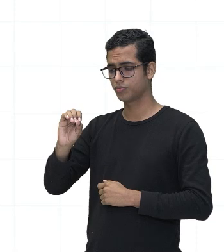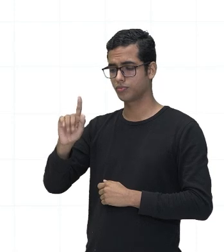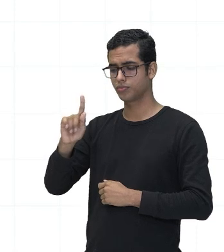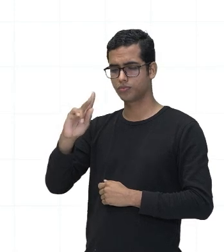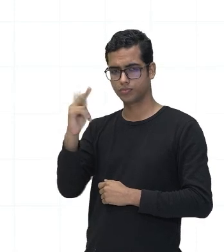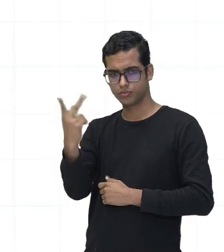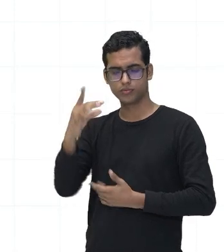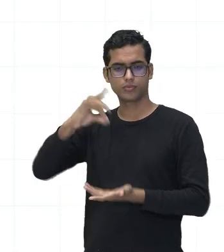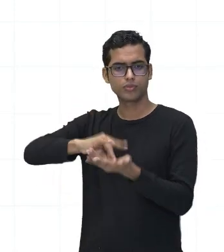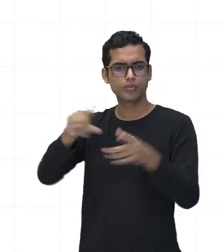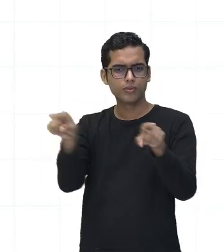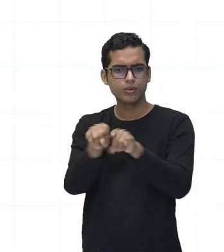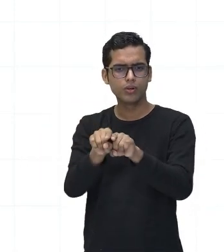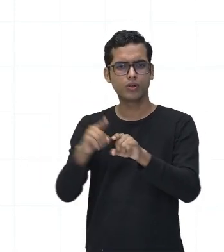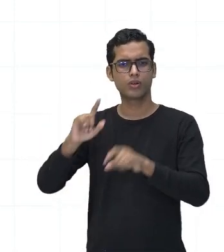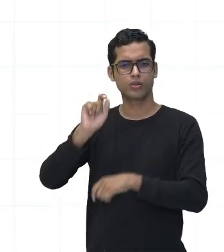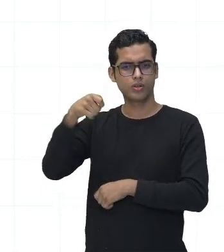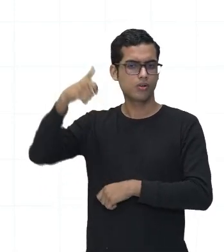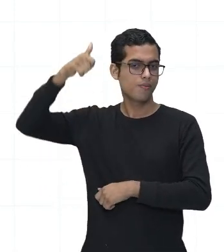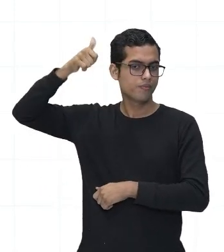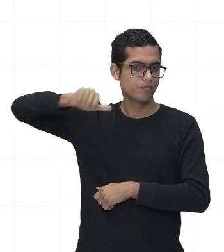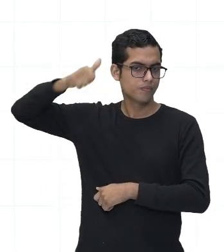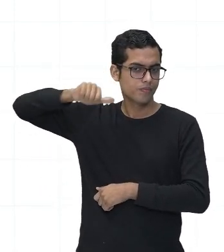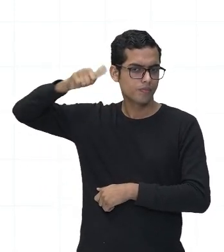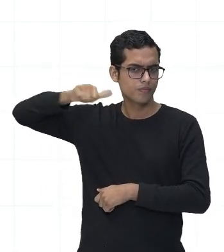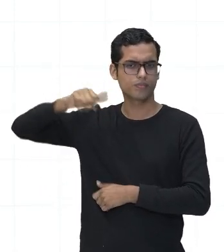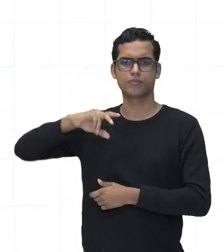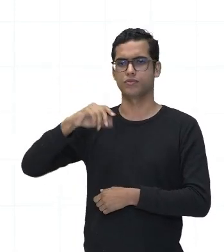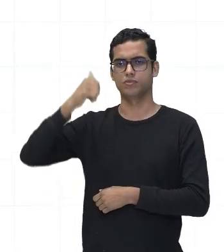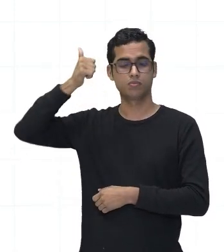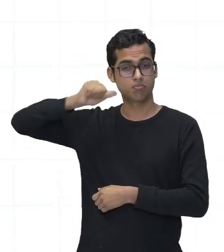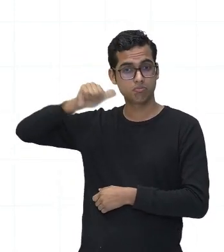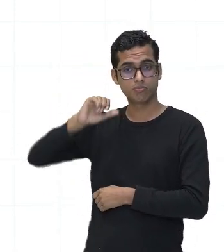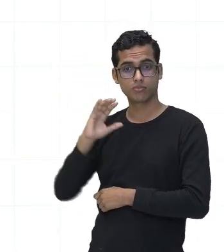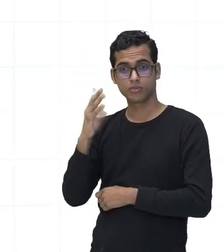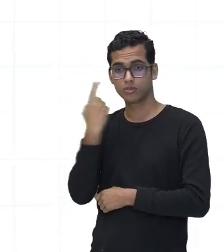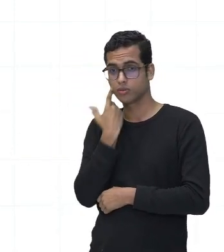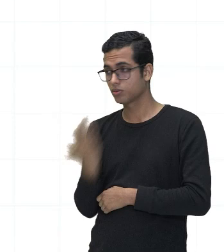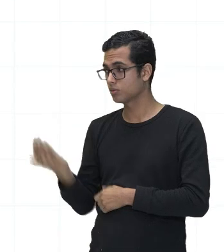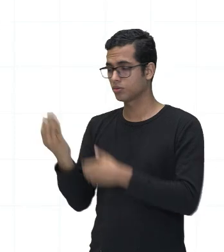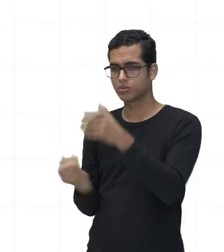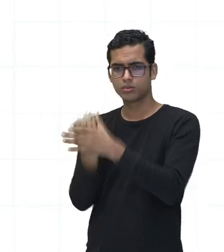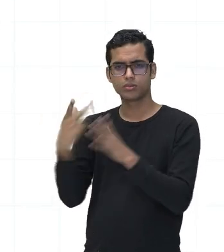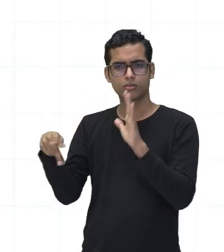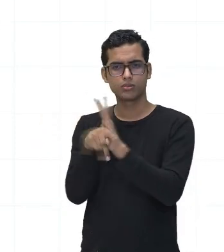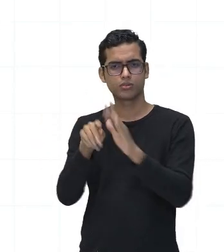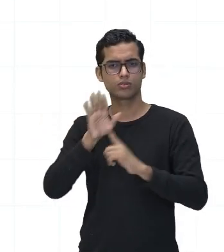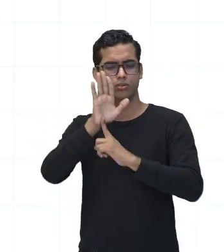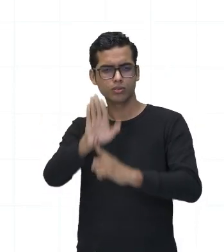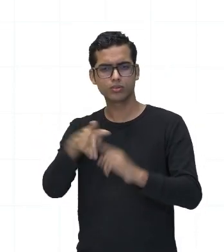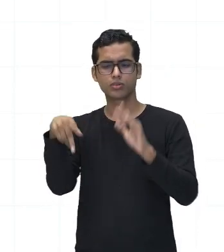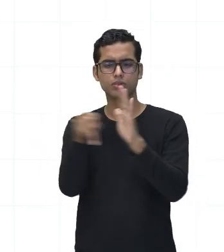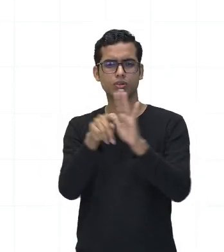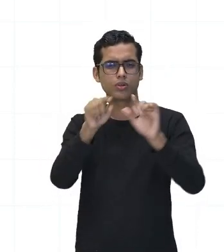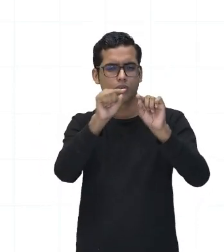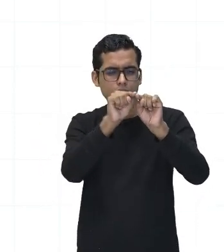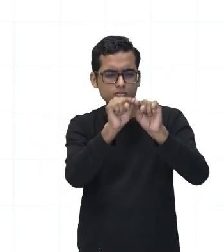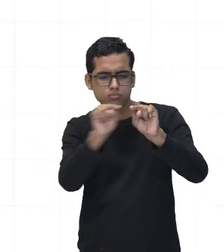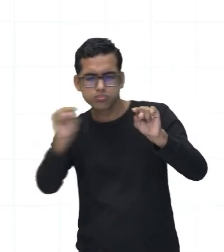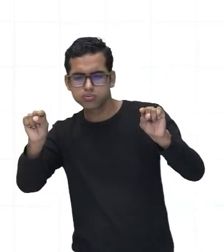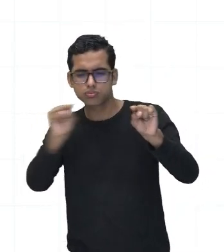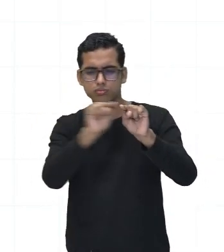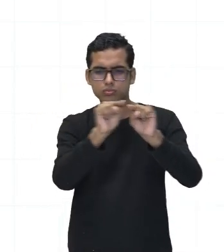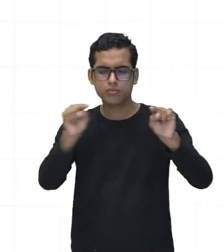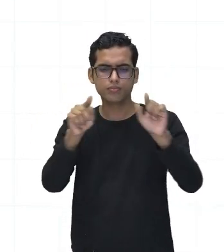atenção, ela dá uma sensação que o céu está em movimento, através do quê? Dessas linhas aí em